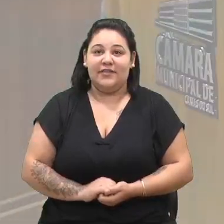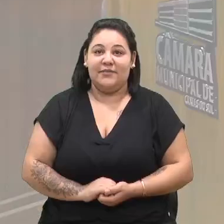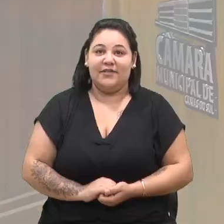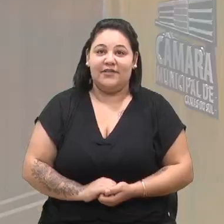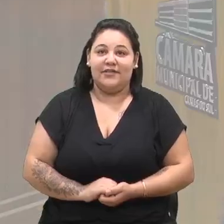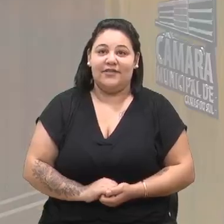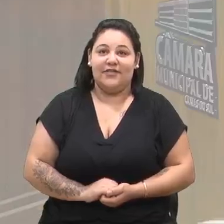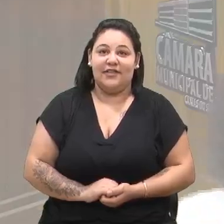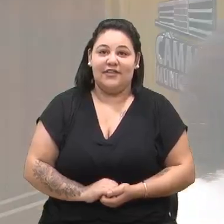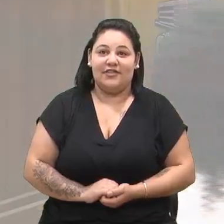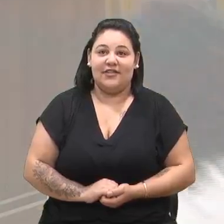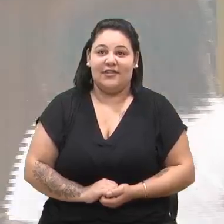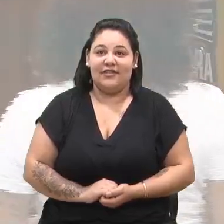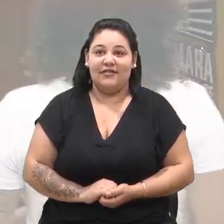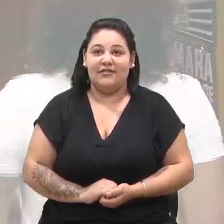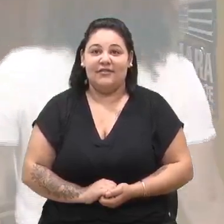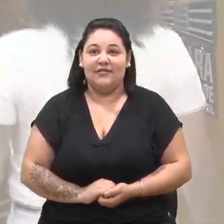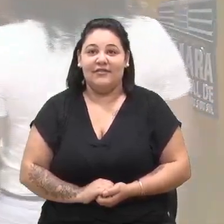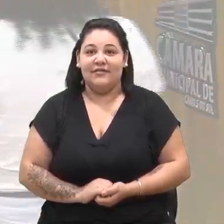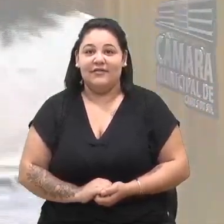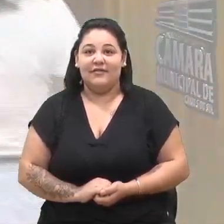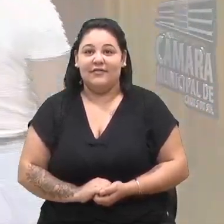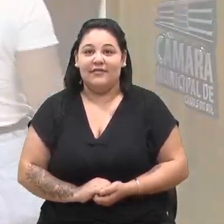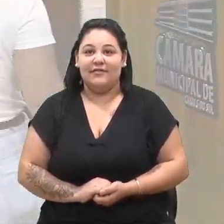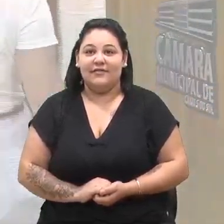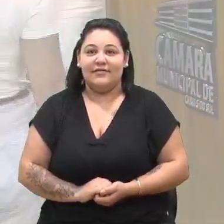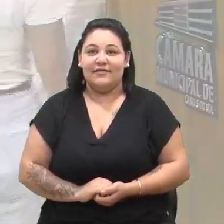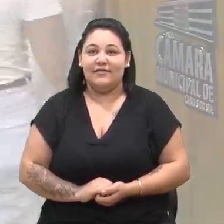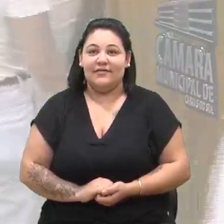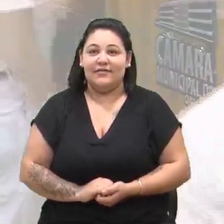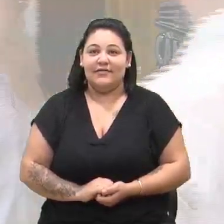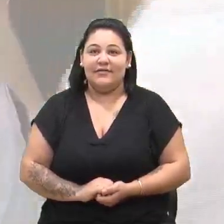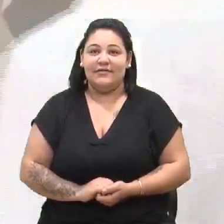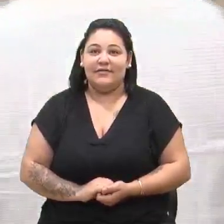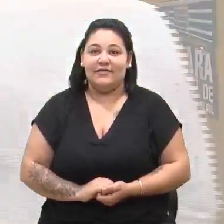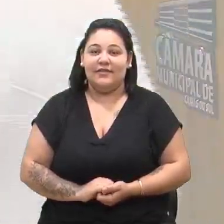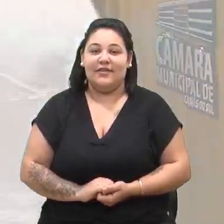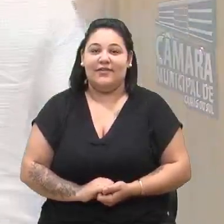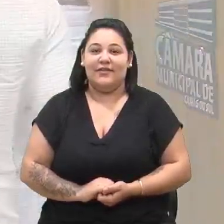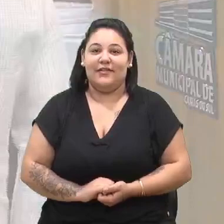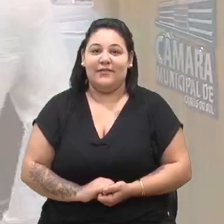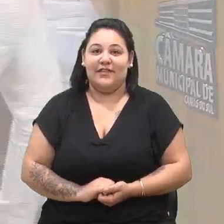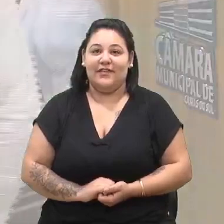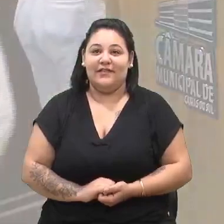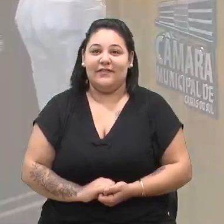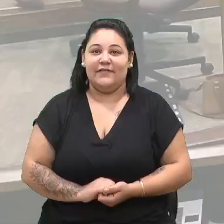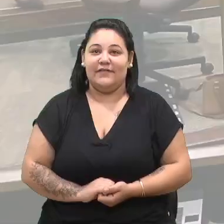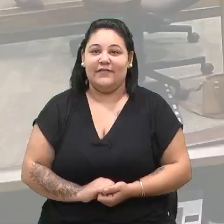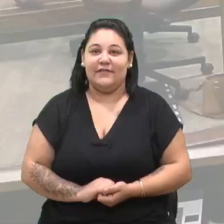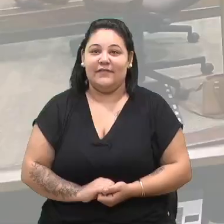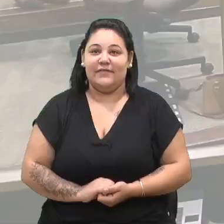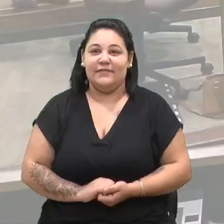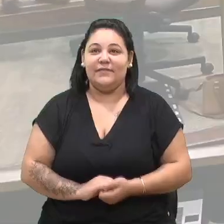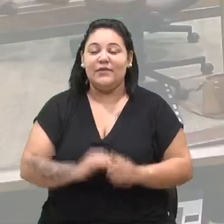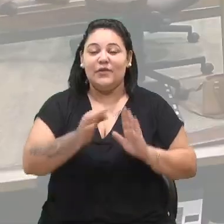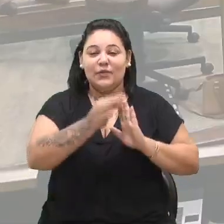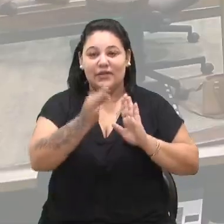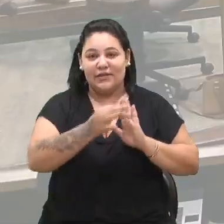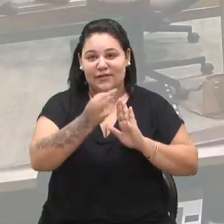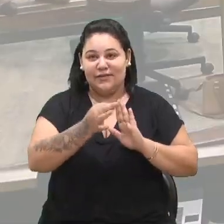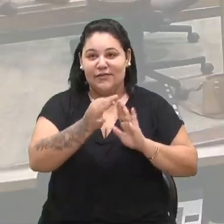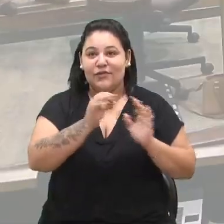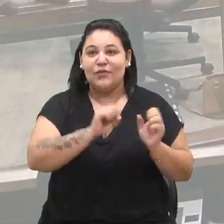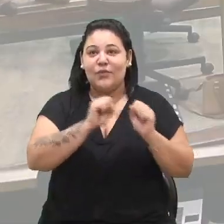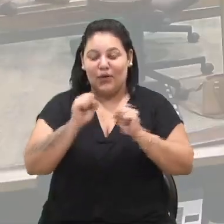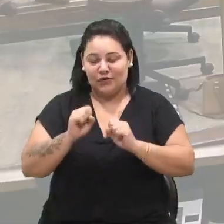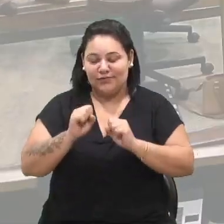A senhora ensina para nós. Saúde. Presidente, por gentileza, como sugestão, será que a gente poderia, com